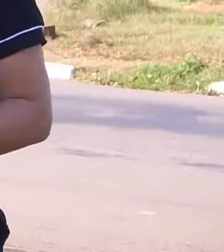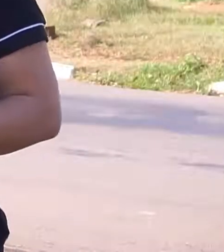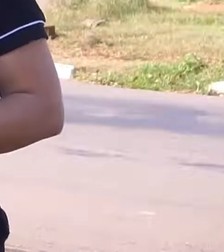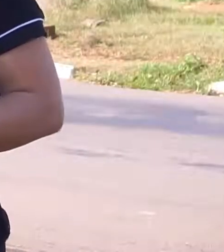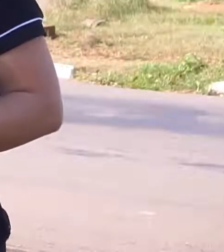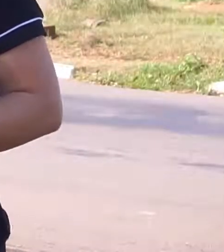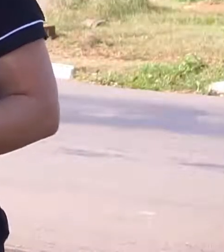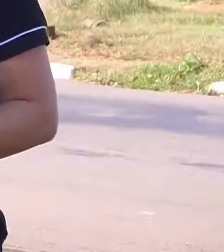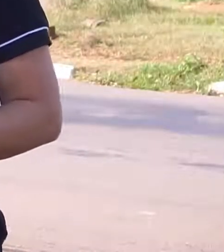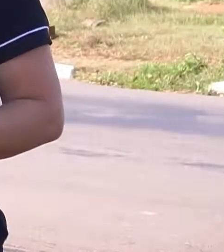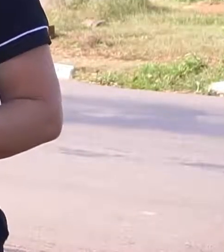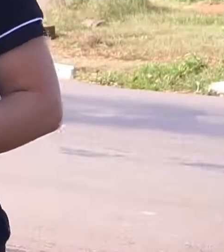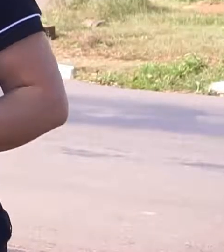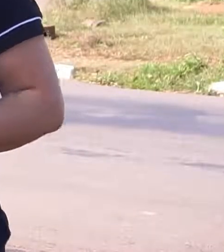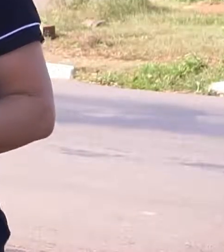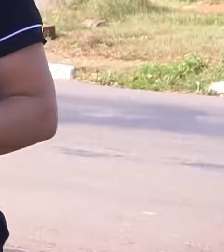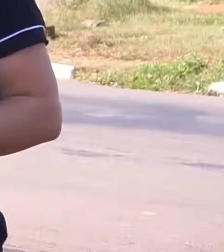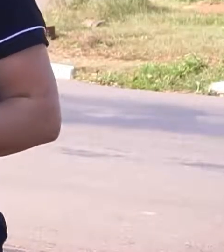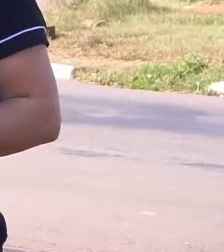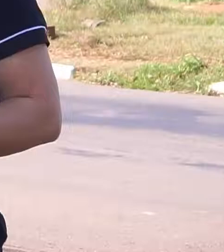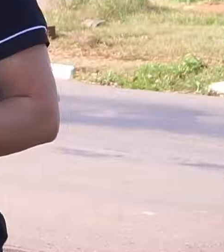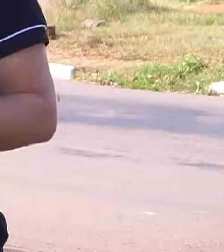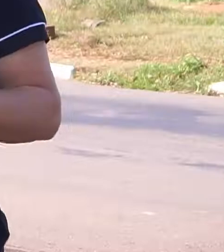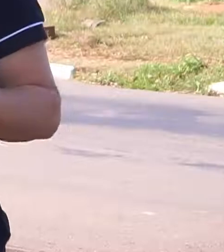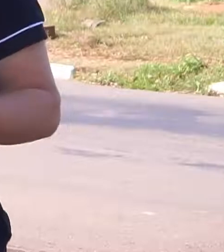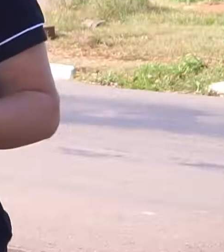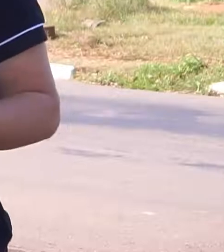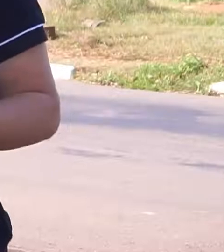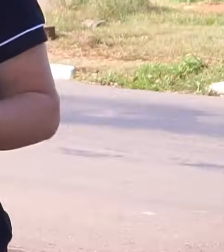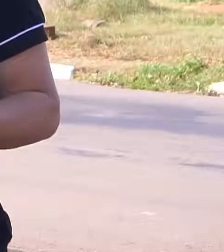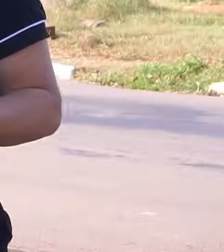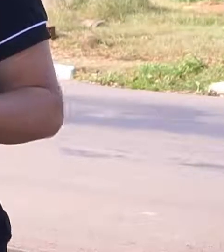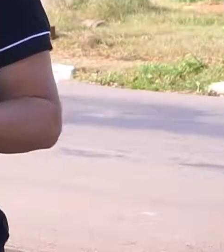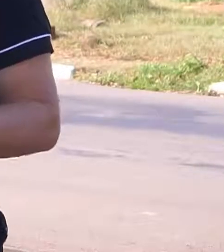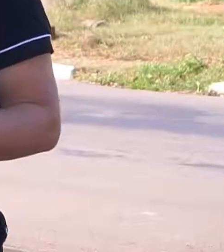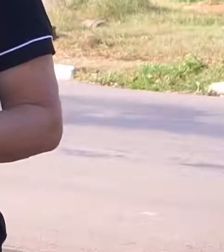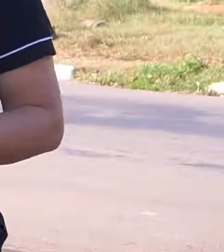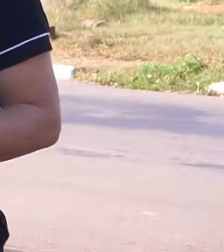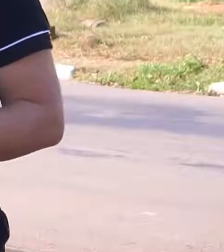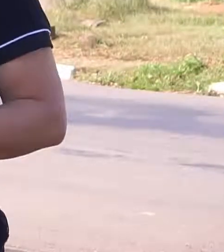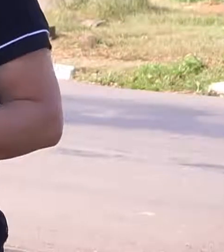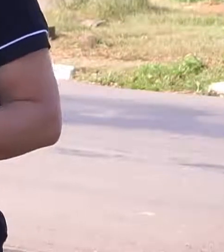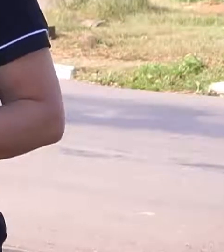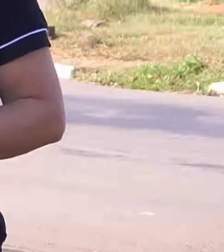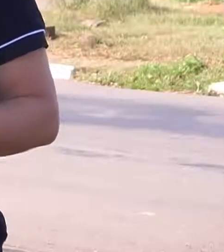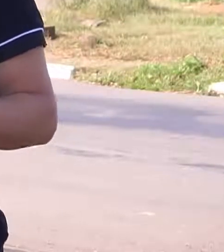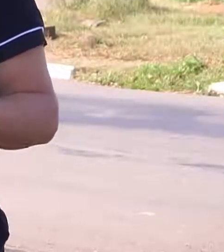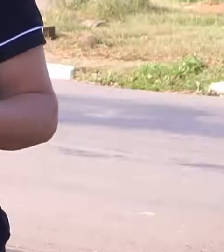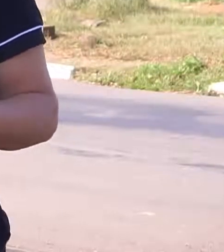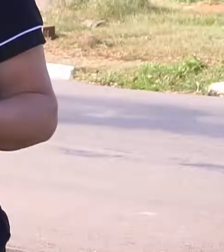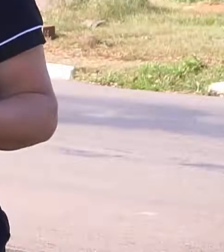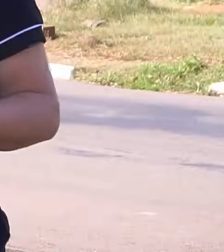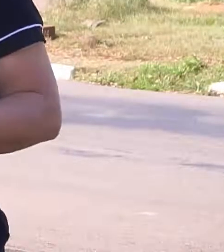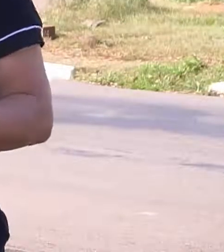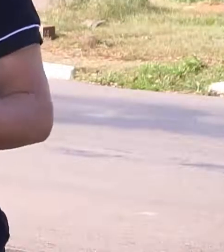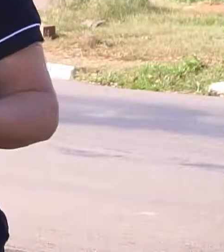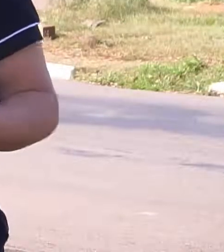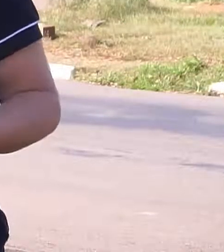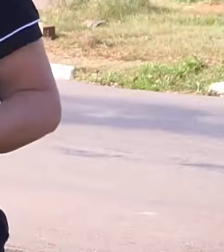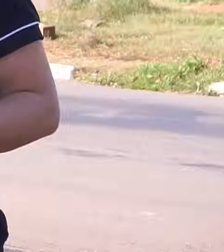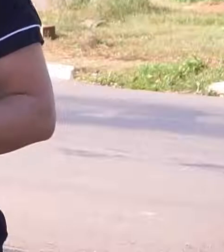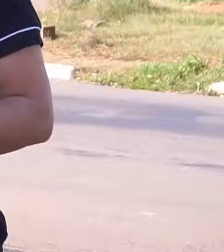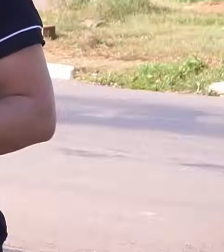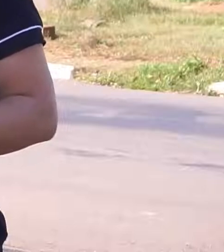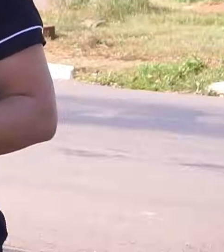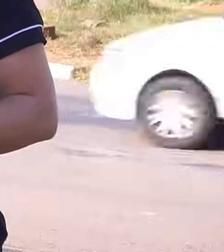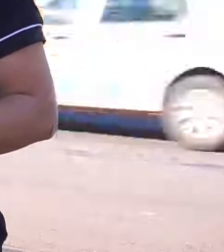Agora vamos falar um pouco mais sobre doação de sangue. Doar sangue é ter a responsabilidade de compartilhar o que temos